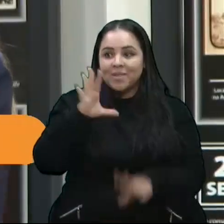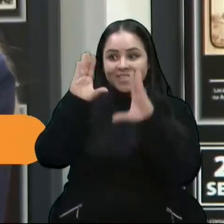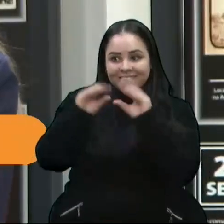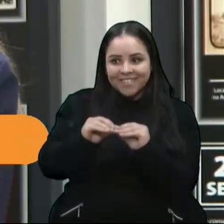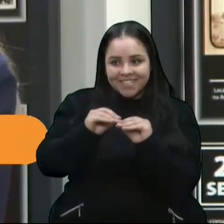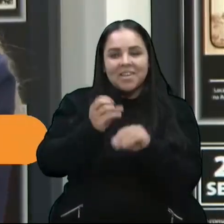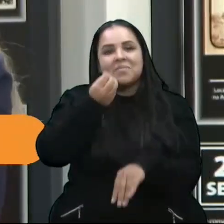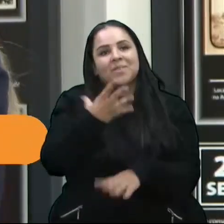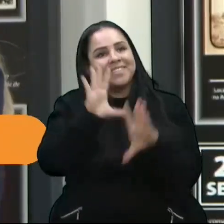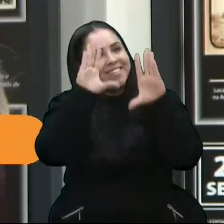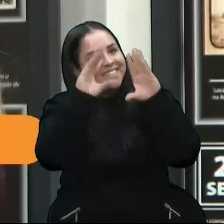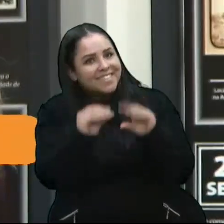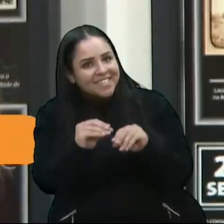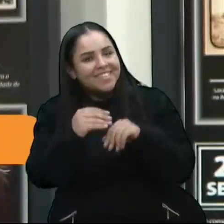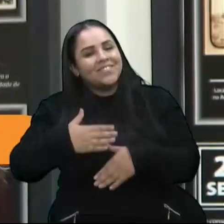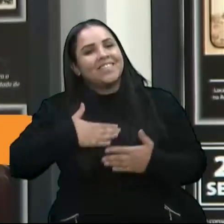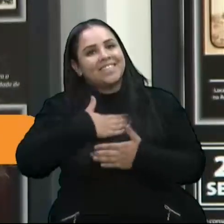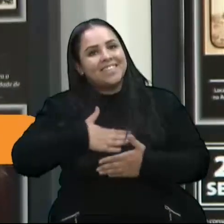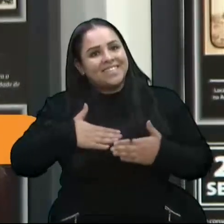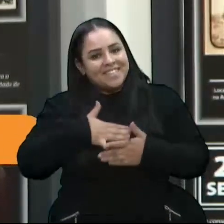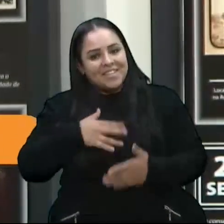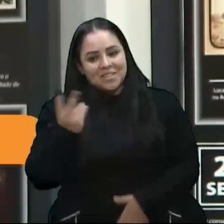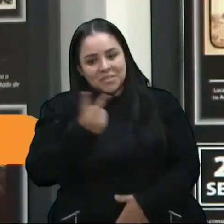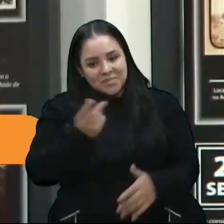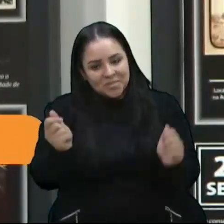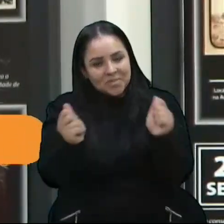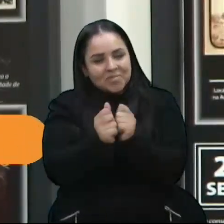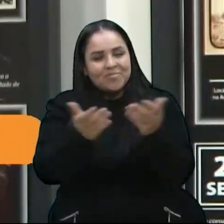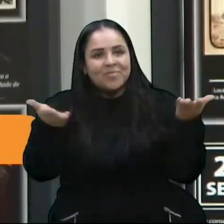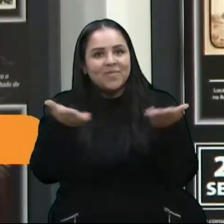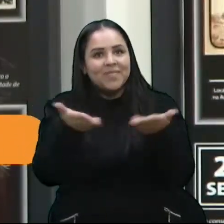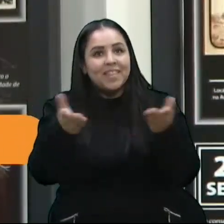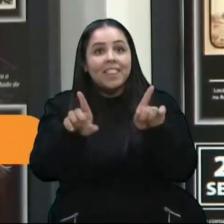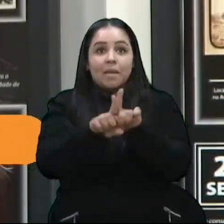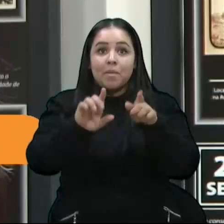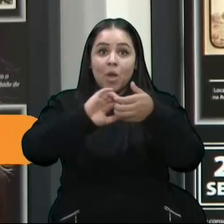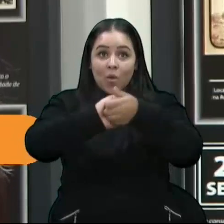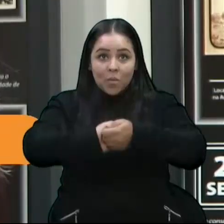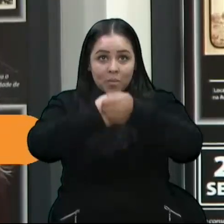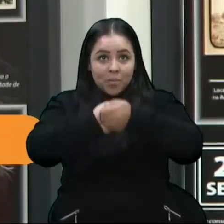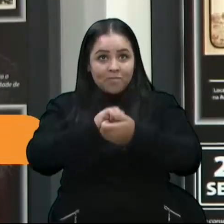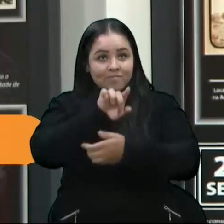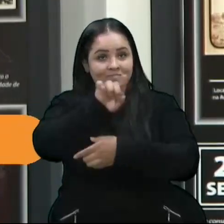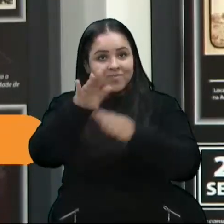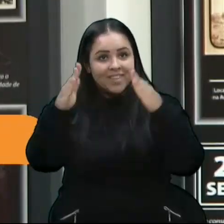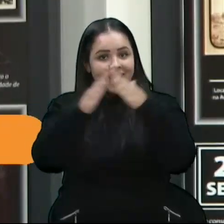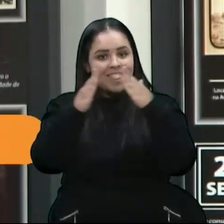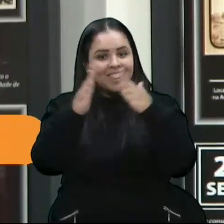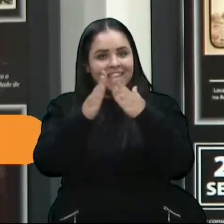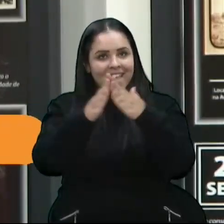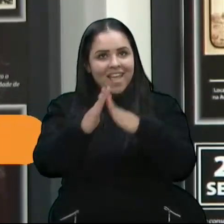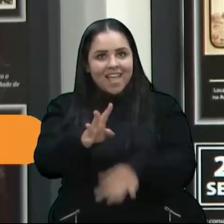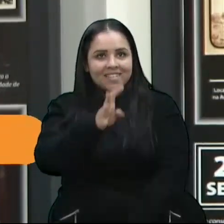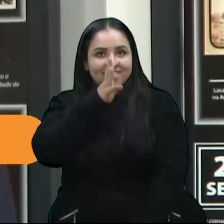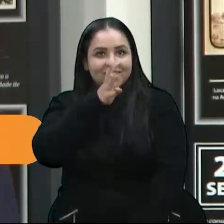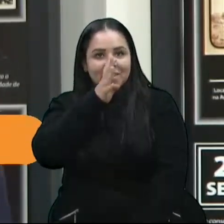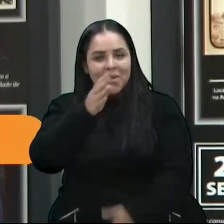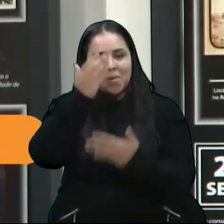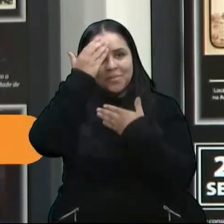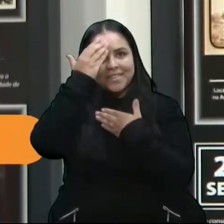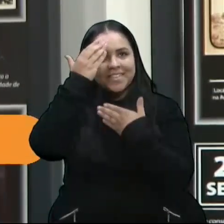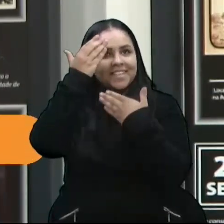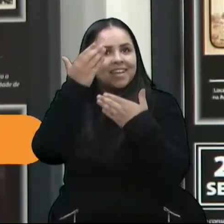aqui estar fazendo dupla contigo. E também cumprimentar quem está em casa nos acompanhando. Obrigada por partilhar